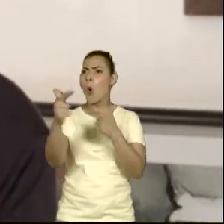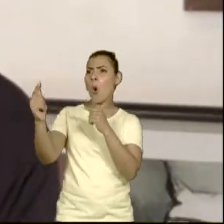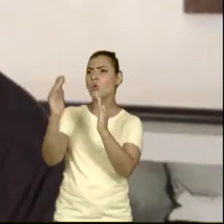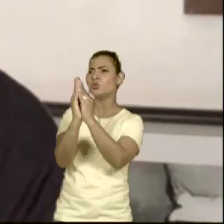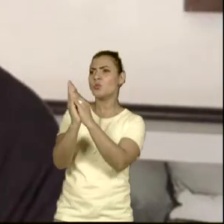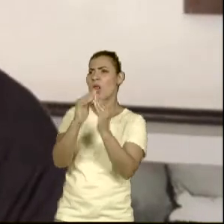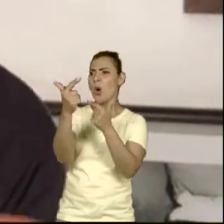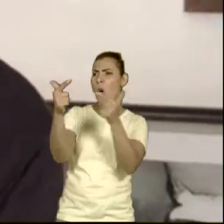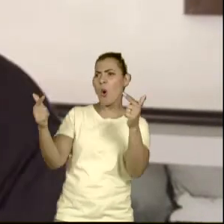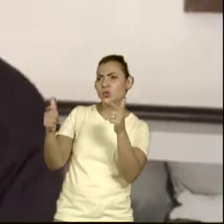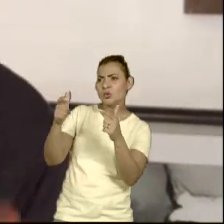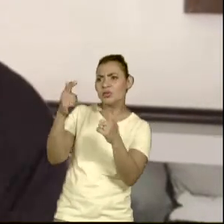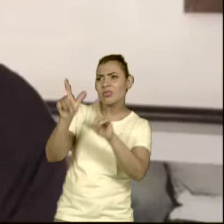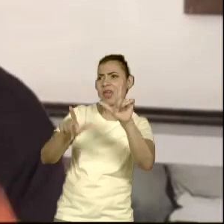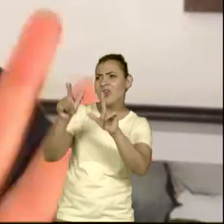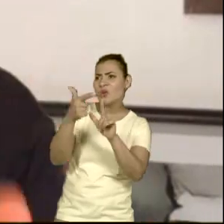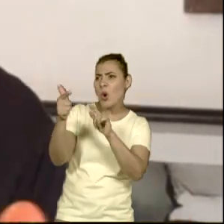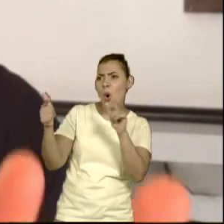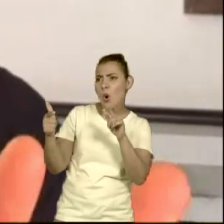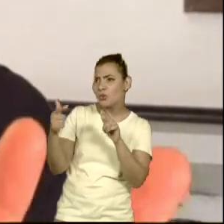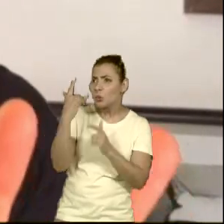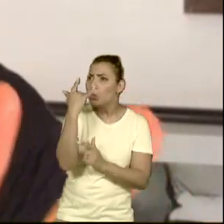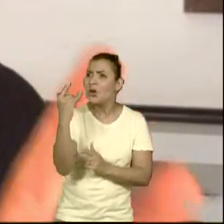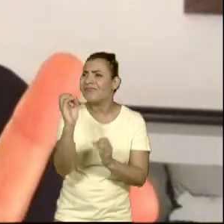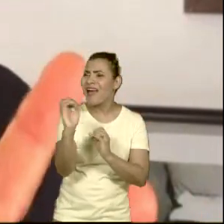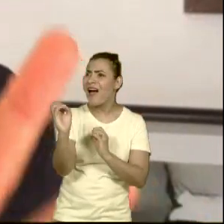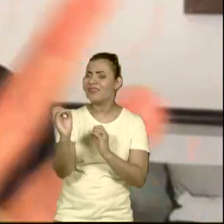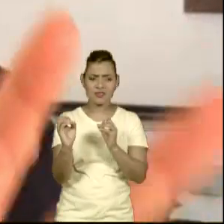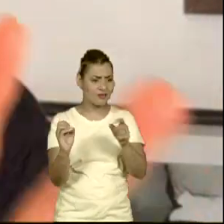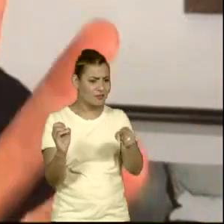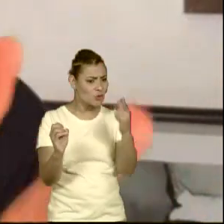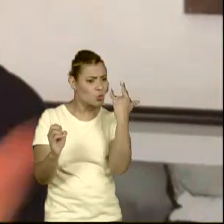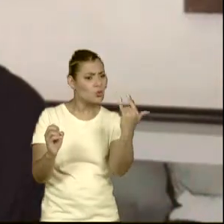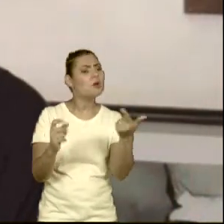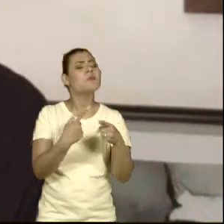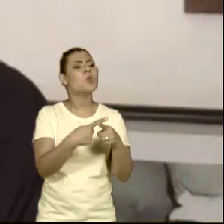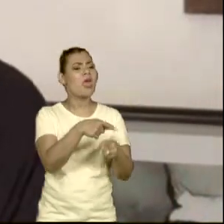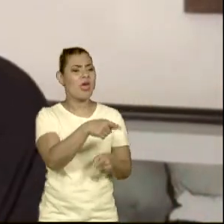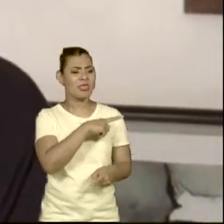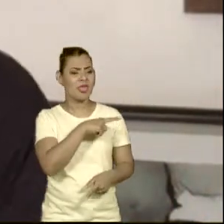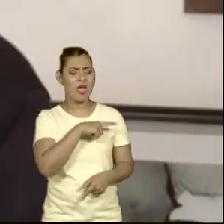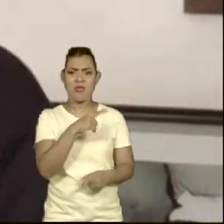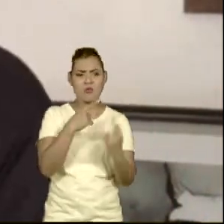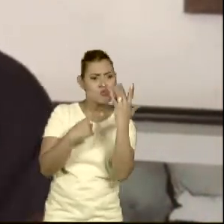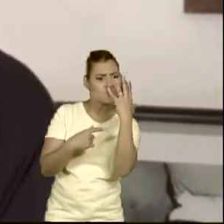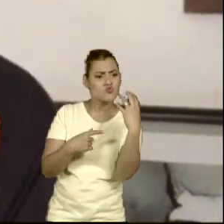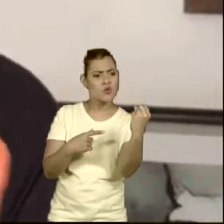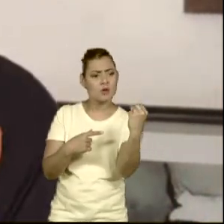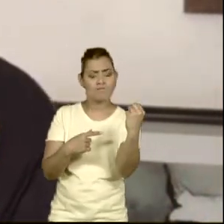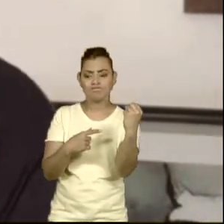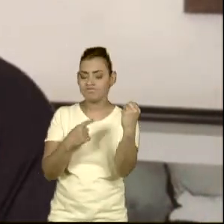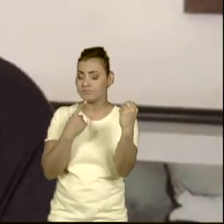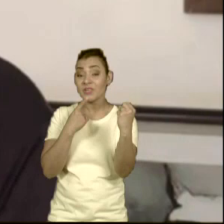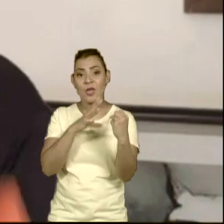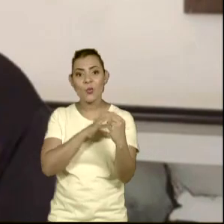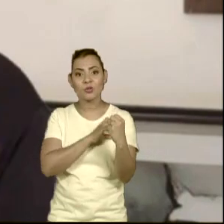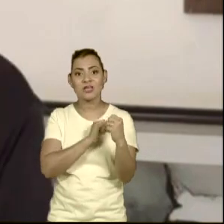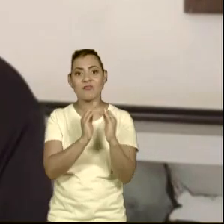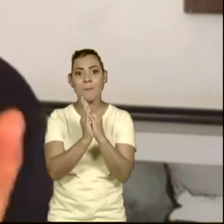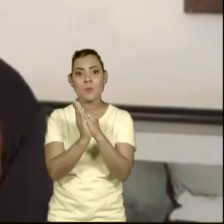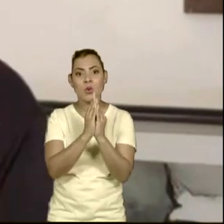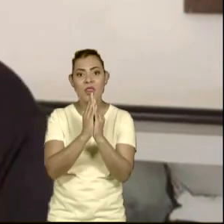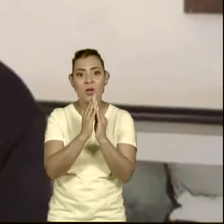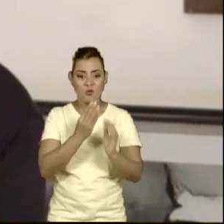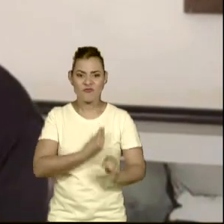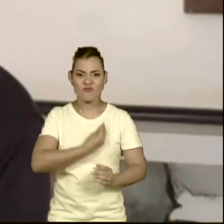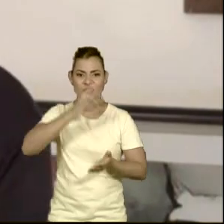não me batem tanto. Não é que eu gosto de boneco, tá? Tinha uma diferença aí. Eu gostava de boneco com vida, boneco que me